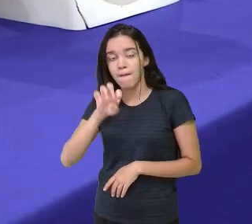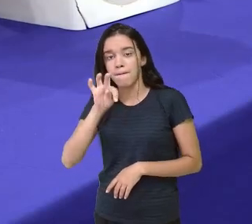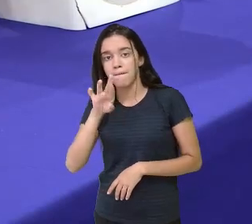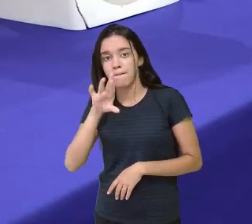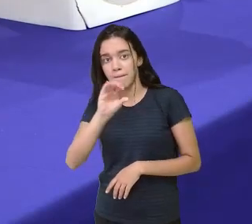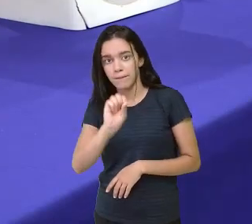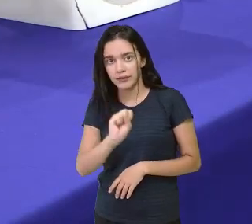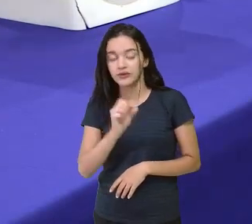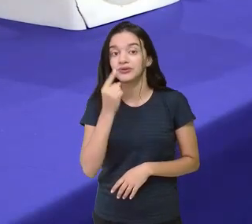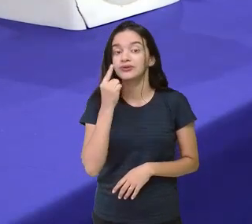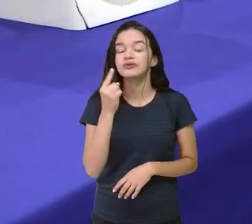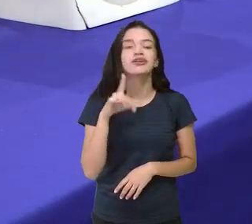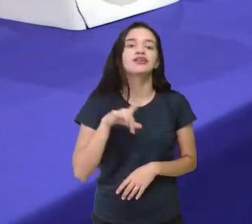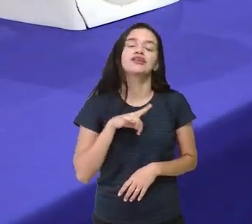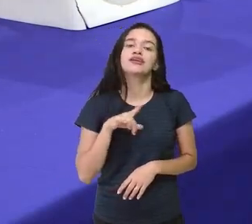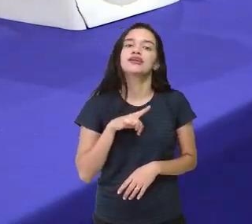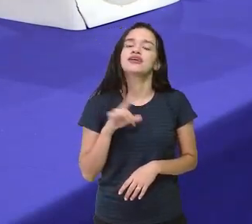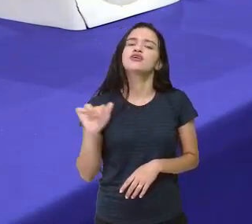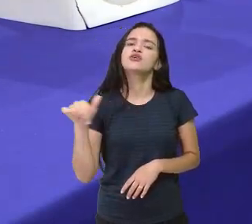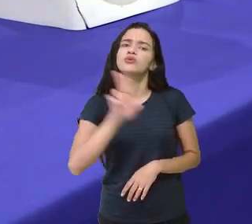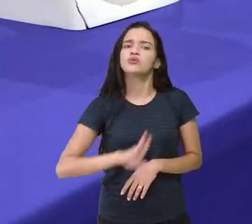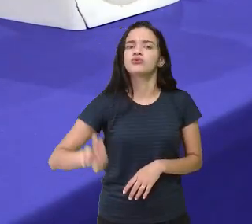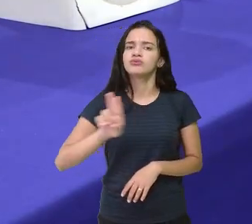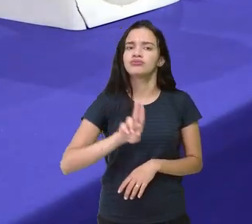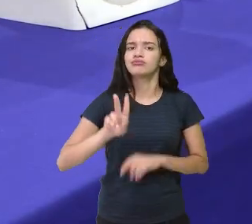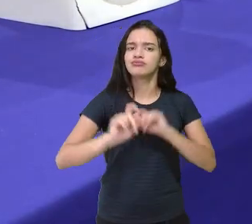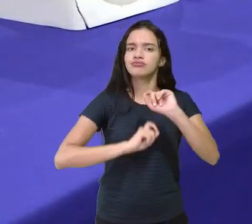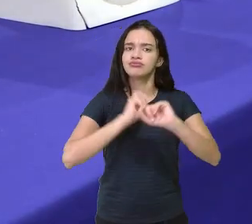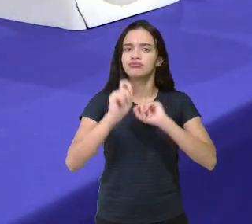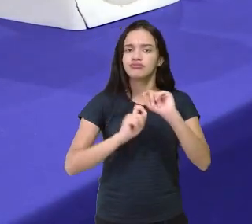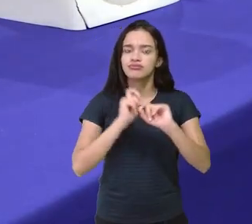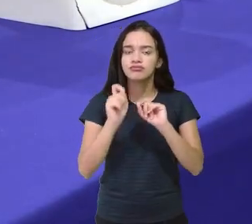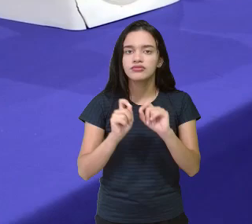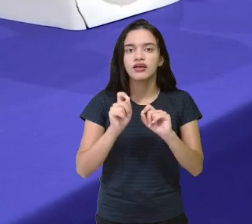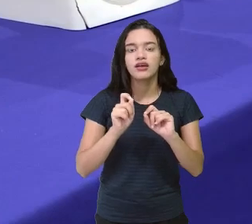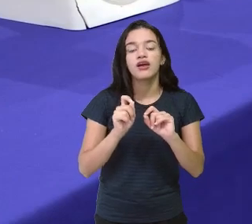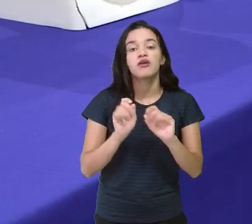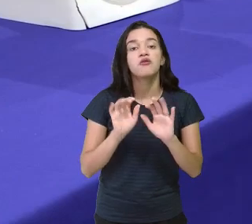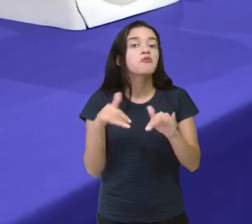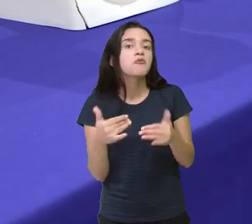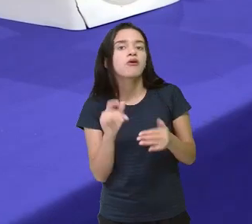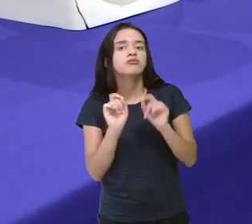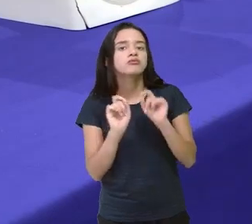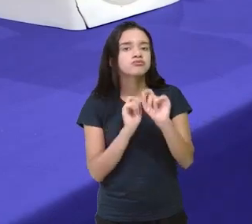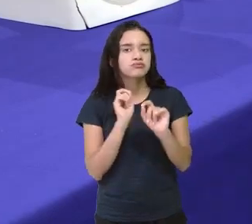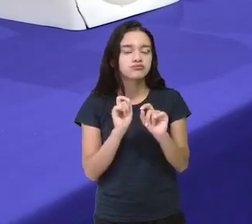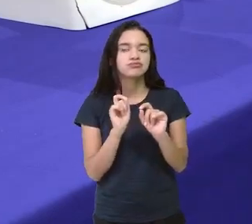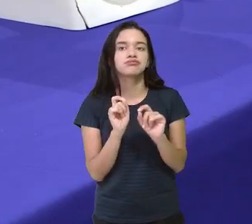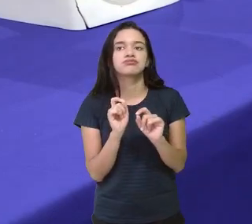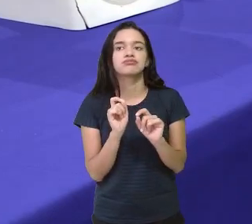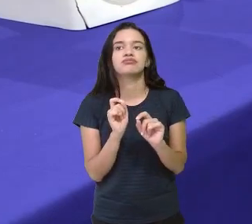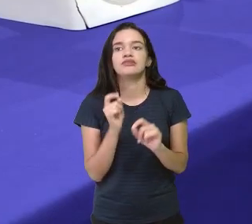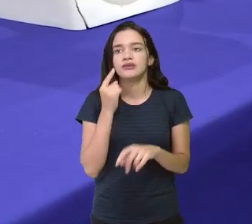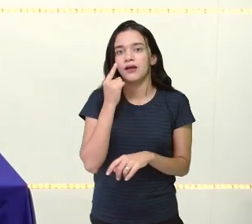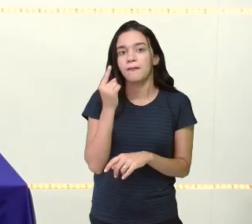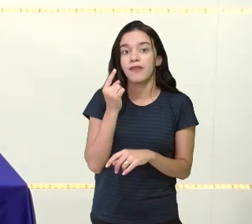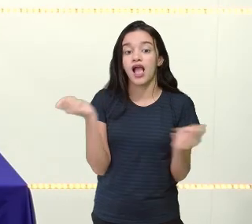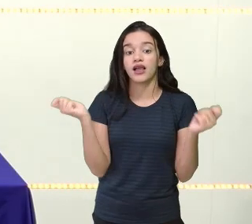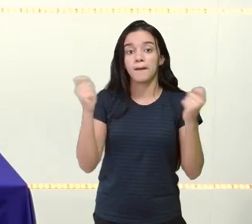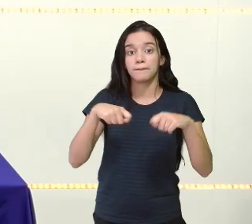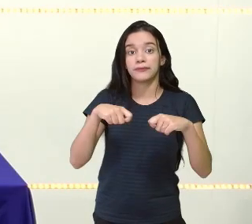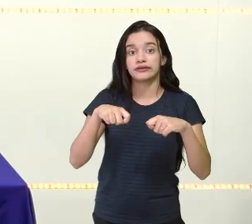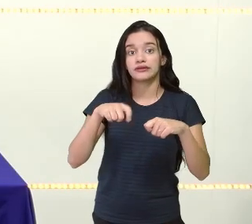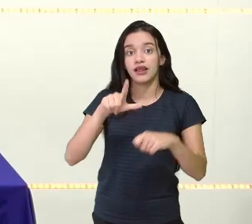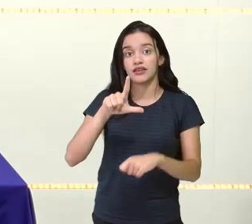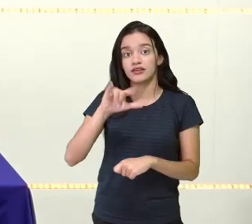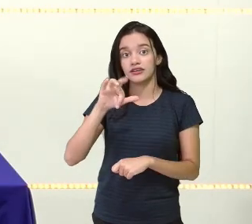trena e tenho uma fita métrica. A gente utiliza para medir qual grandeza? Será que é a grandeza